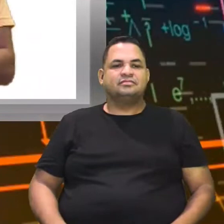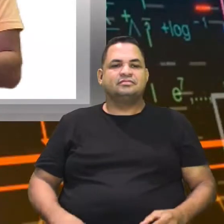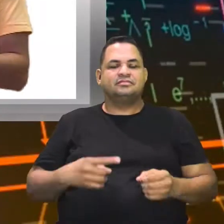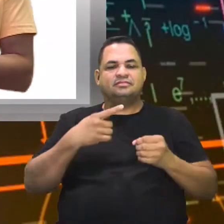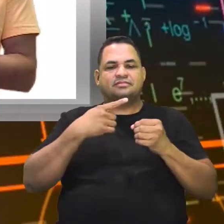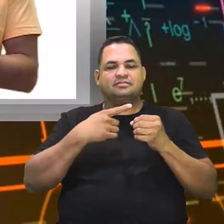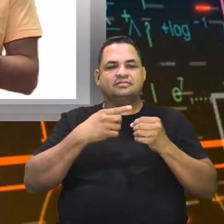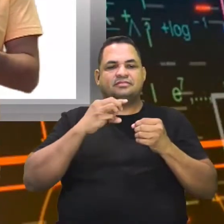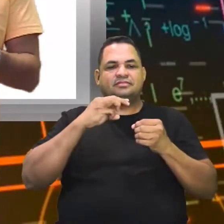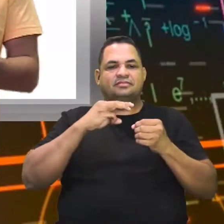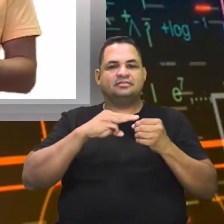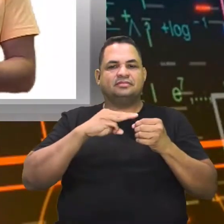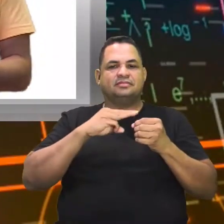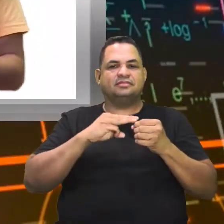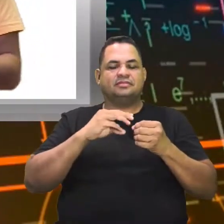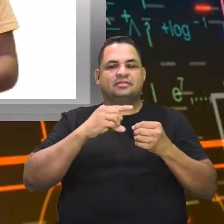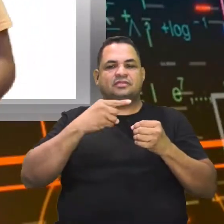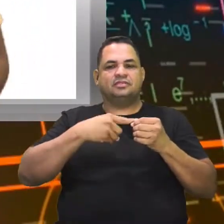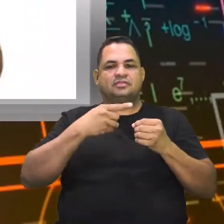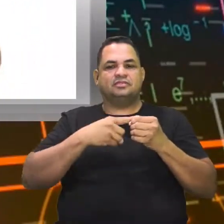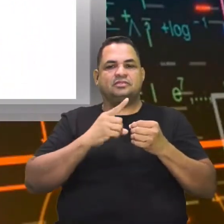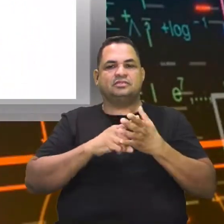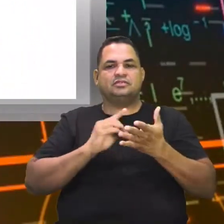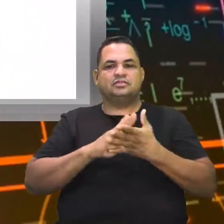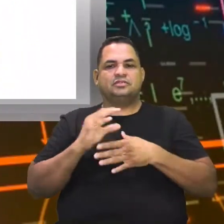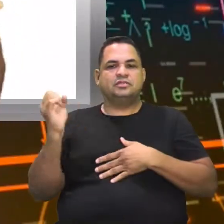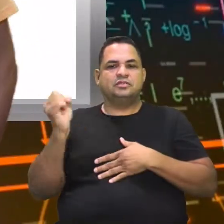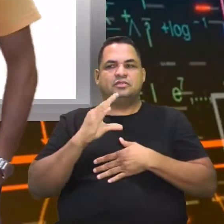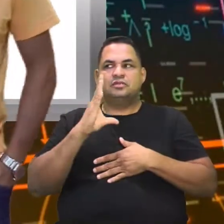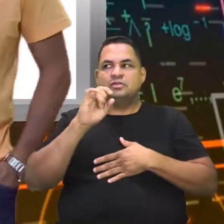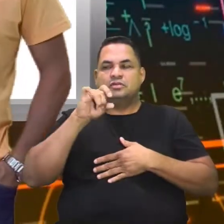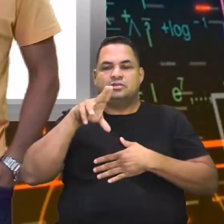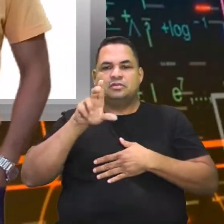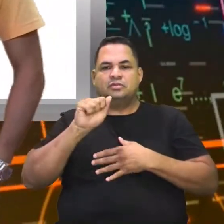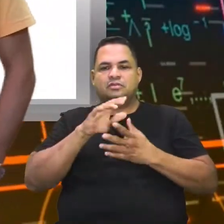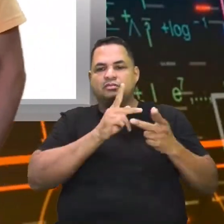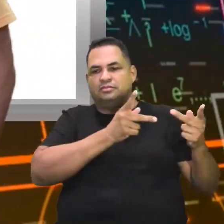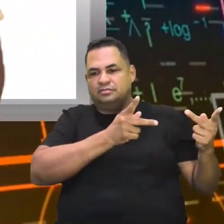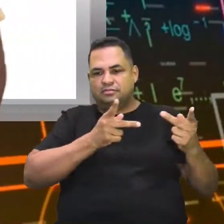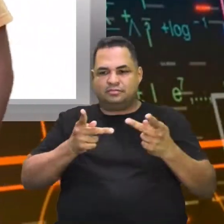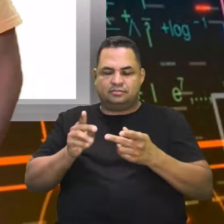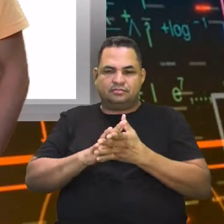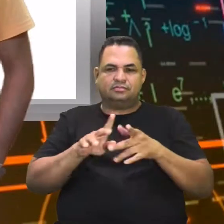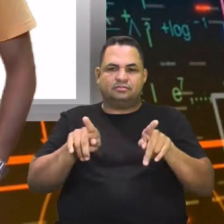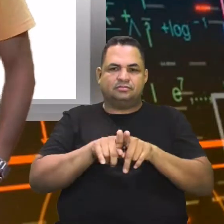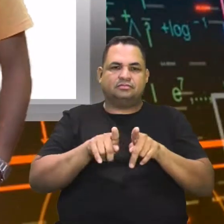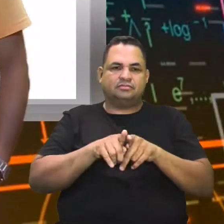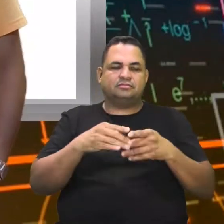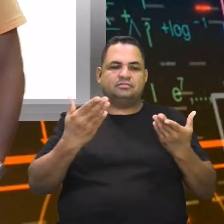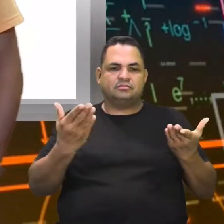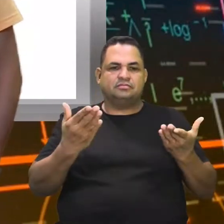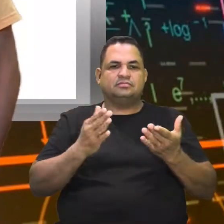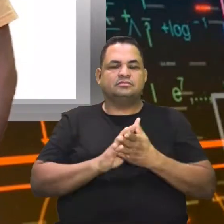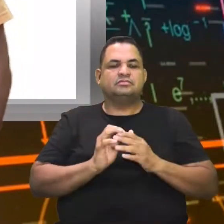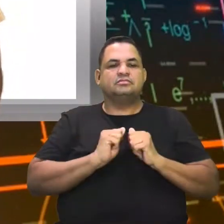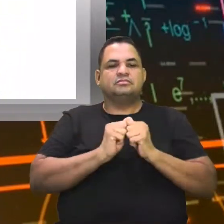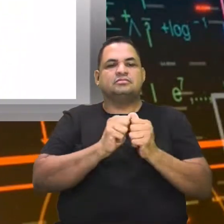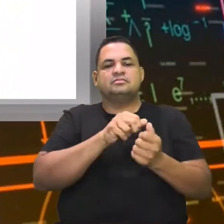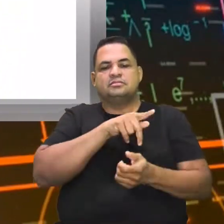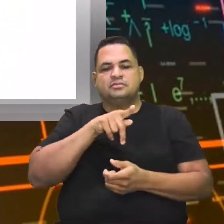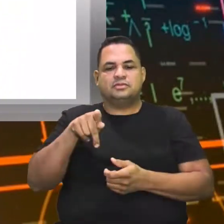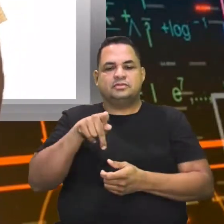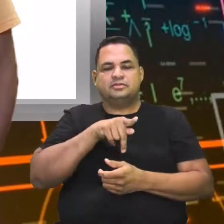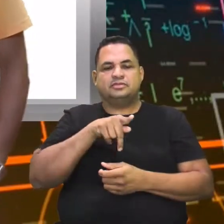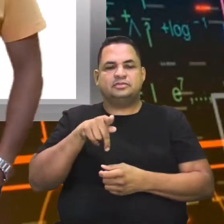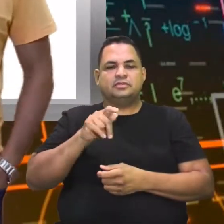Nova Colina, em Ji-Paraná, Rondônia. Então, eles estiveram nos visitando no Rondônia Rural Show e eu também tive a oportunidade, juntamente com a professora Pura,